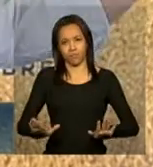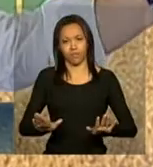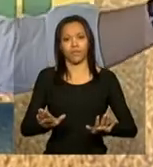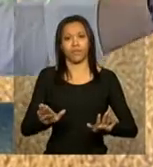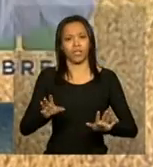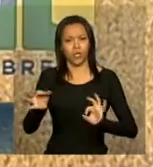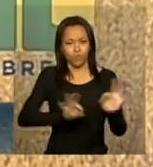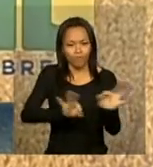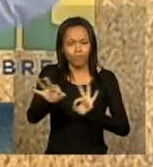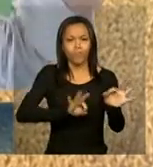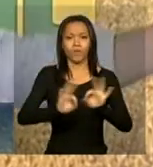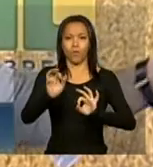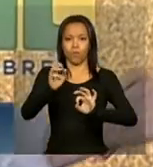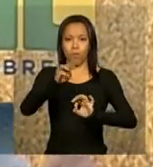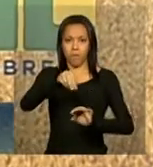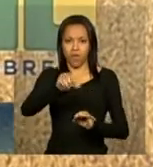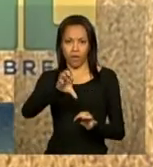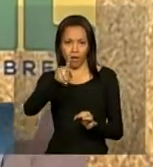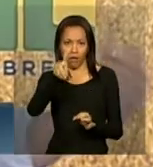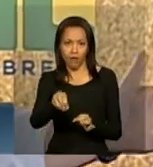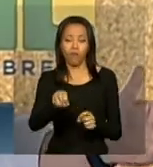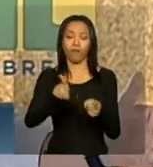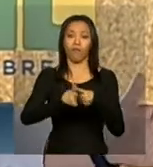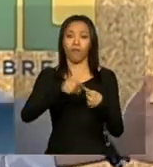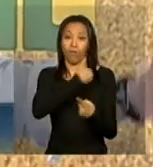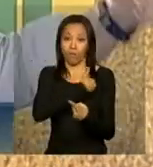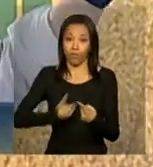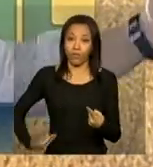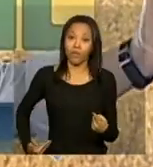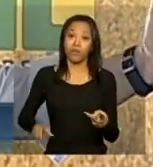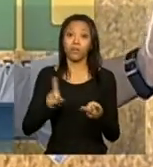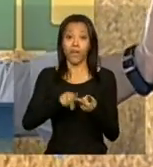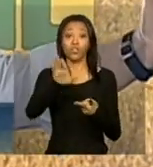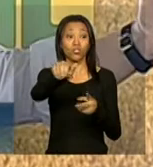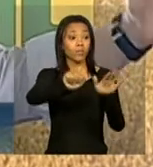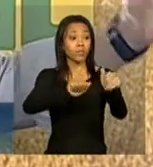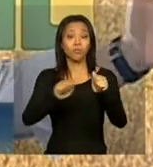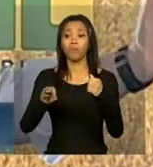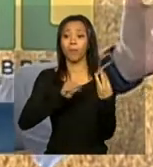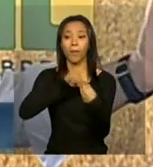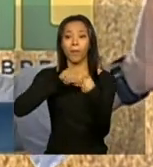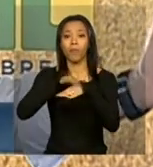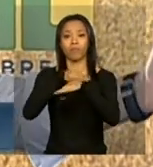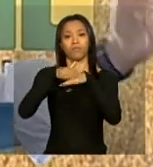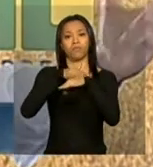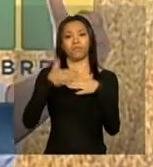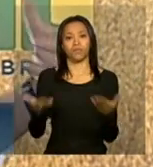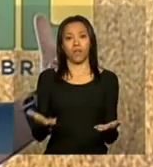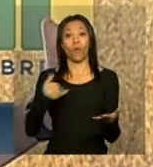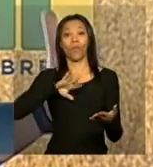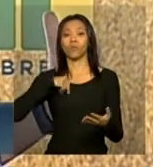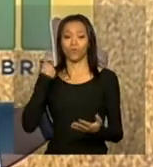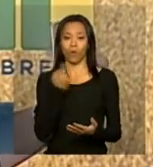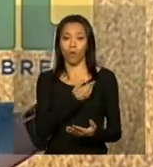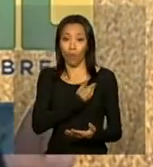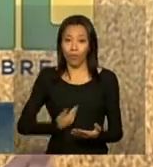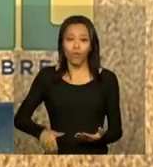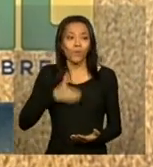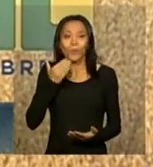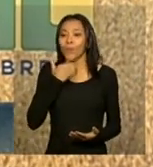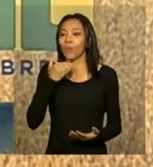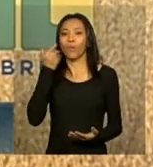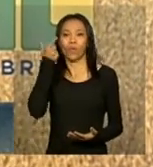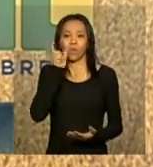o mercado, é assim que se faz o governo, é chamando a iniciativa privada quando a gente não tem, o governo se